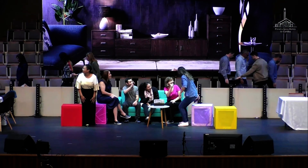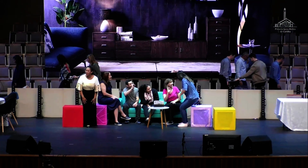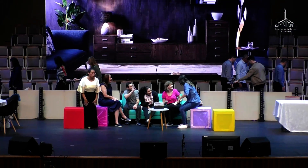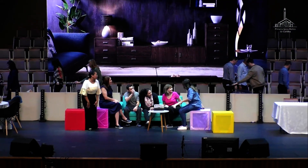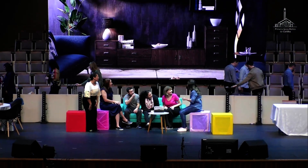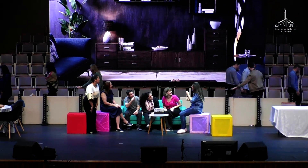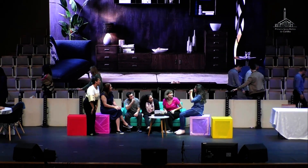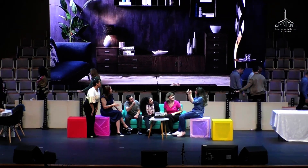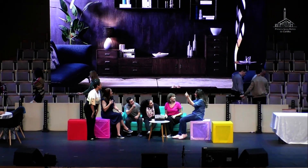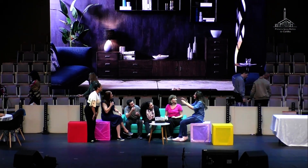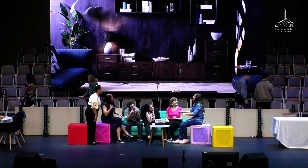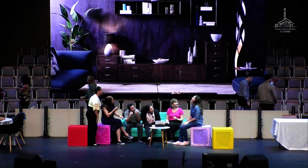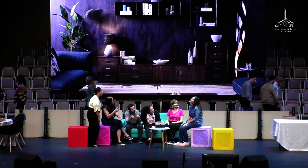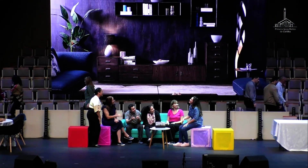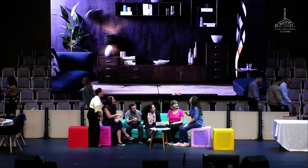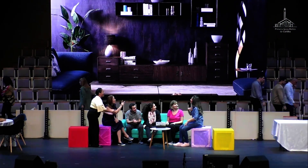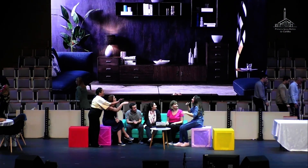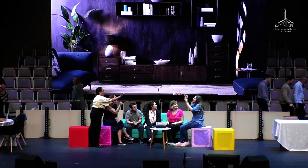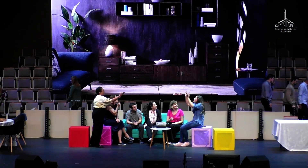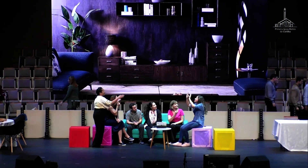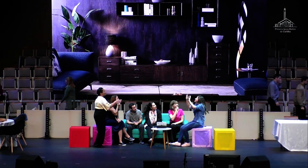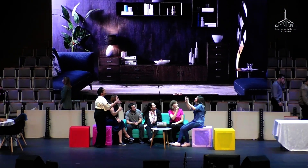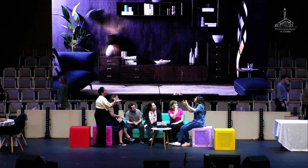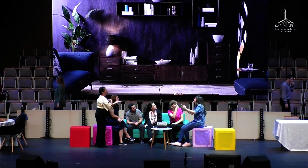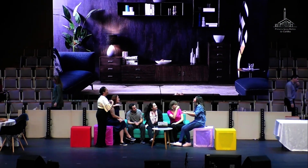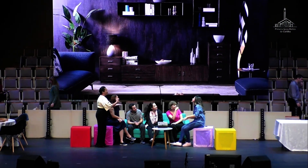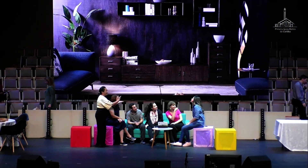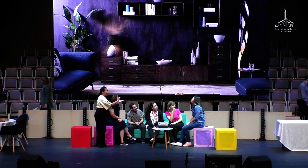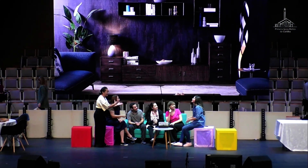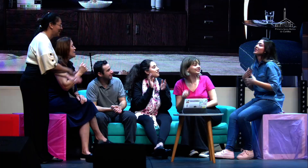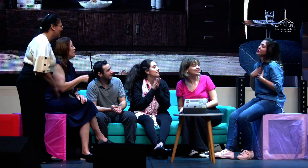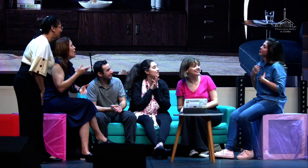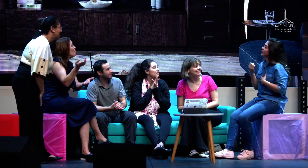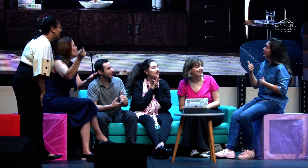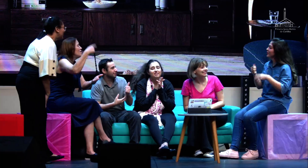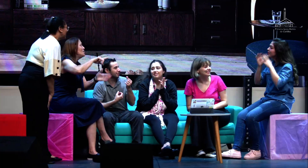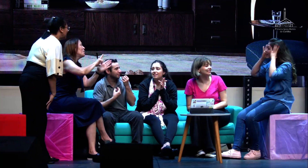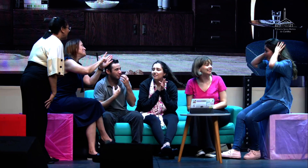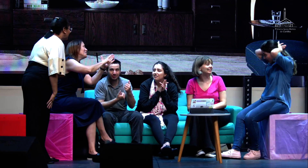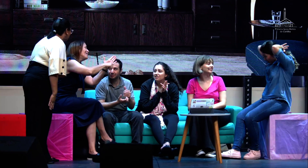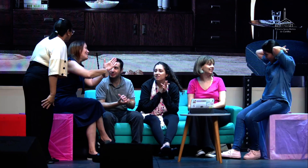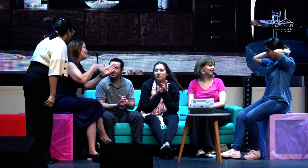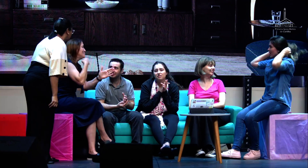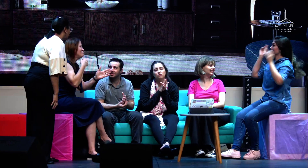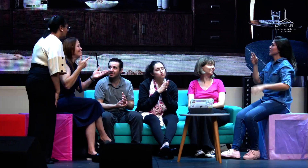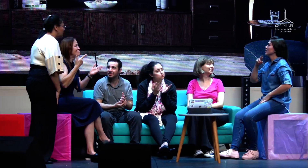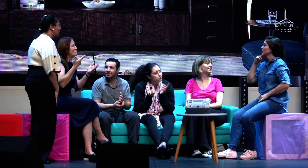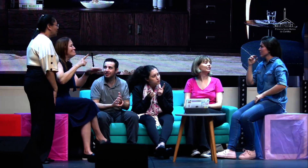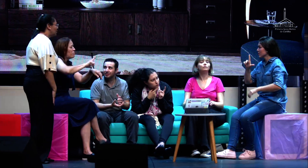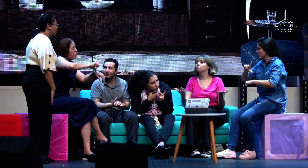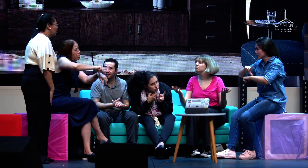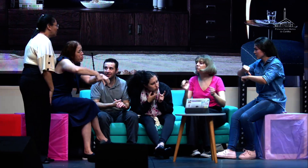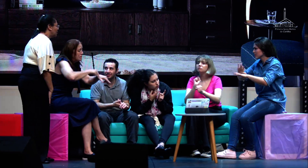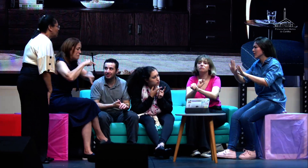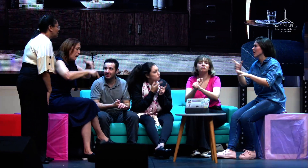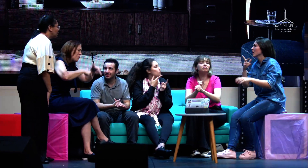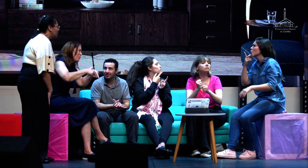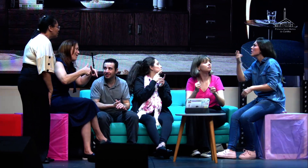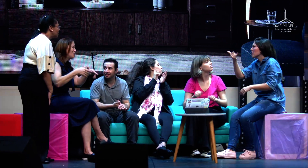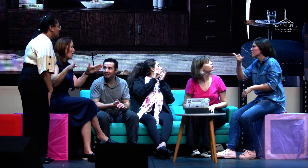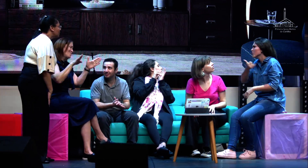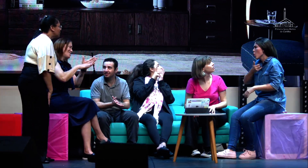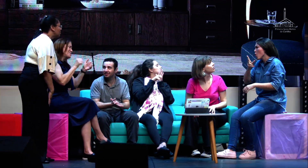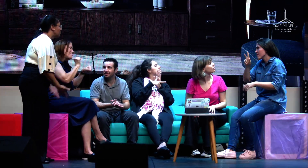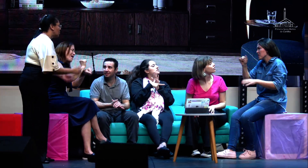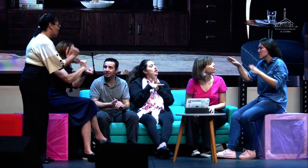Oi, gente, como vocês estão? Vocês estão bem? Eu estou muito feliz, estou muito feliz. Ele vai chegar